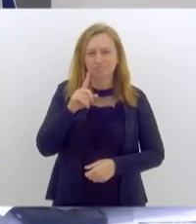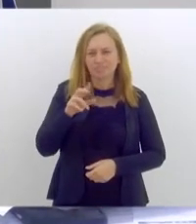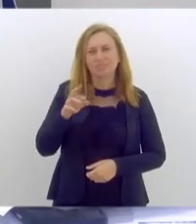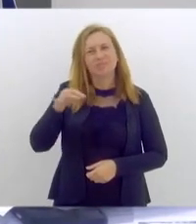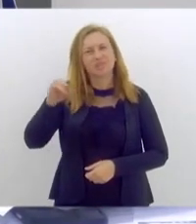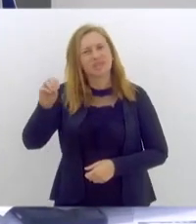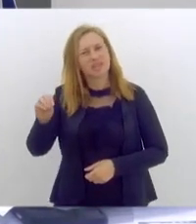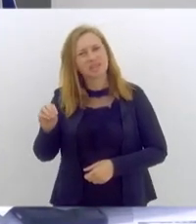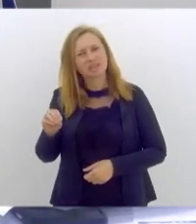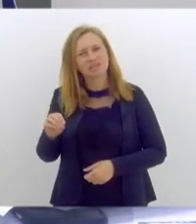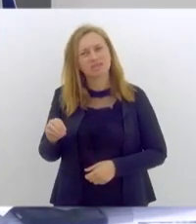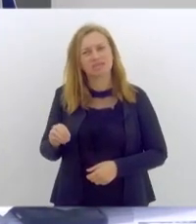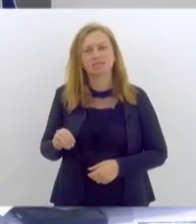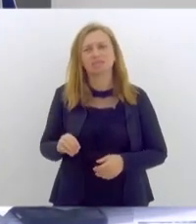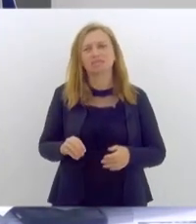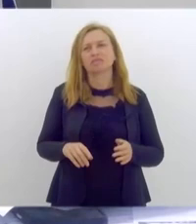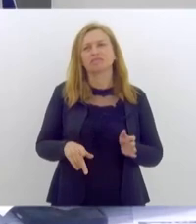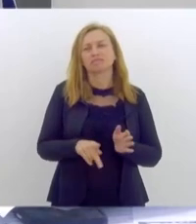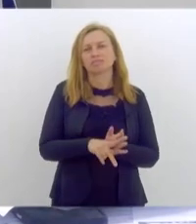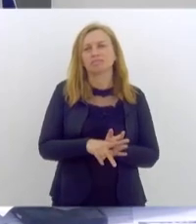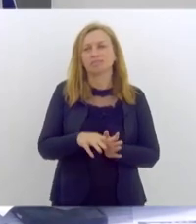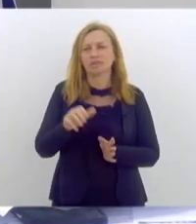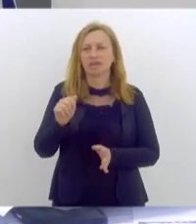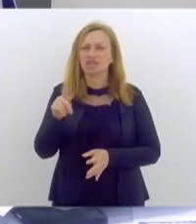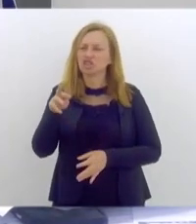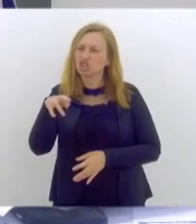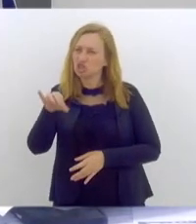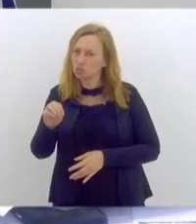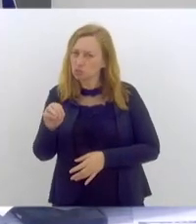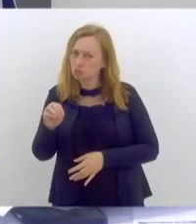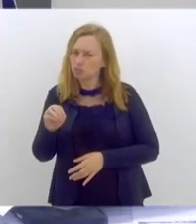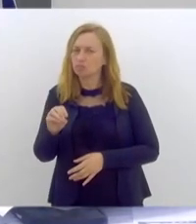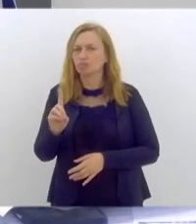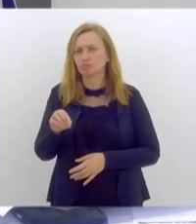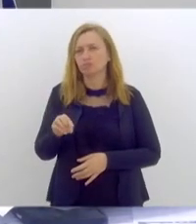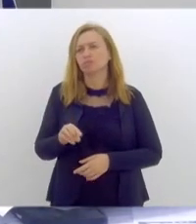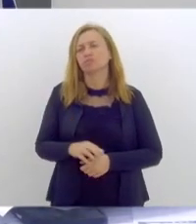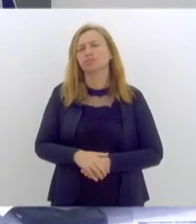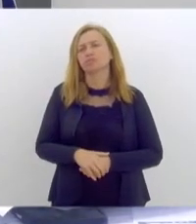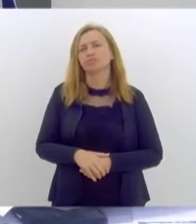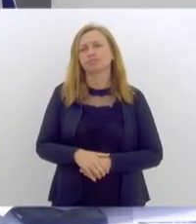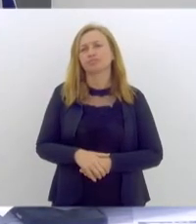for da agerio então o risco de crédito é da